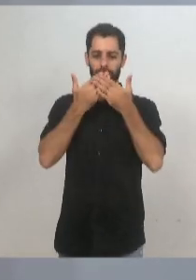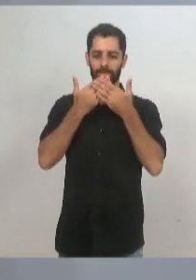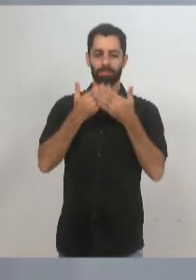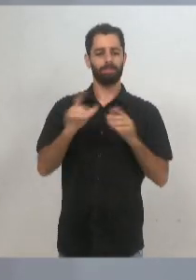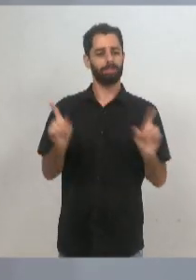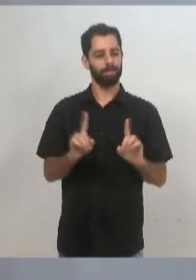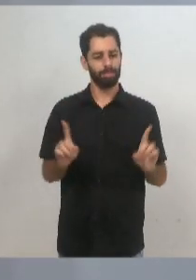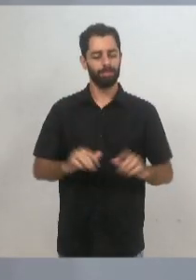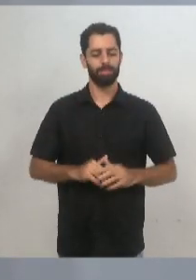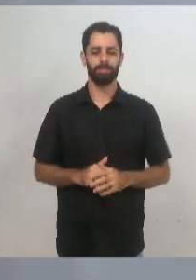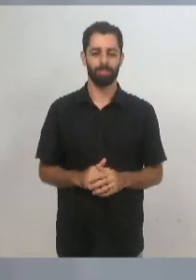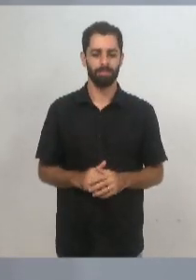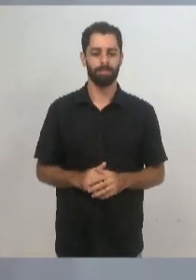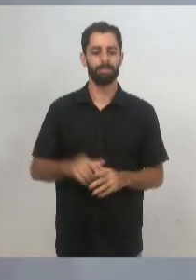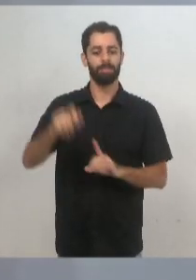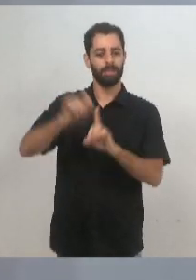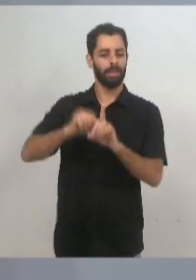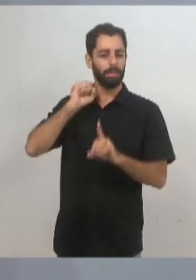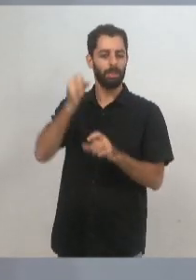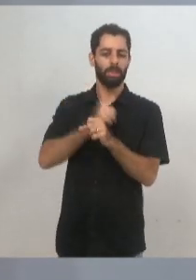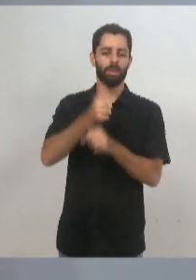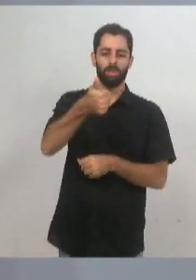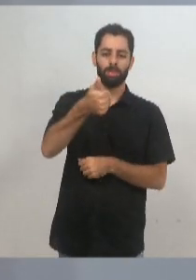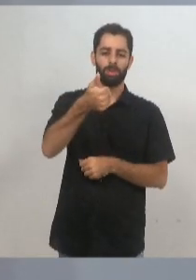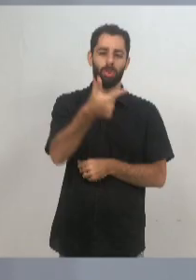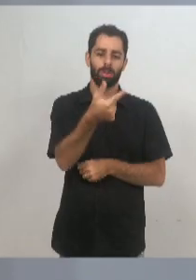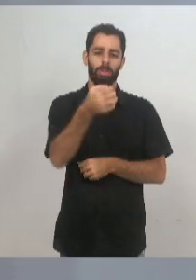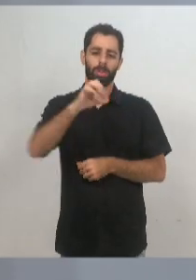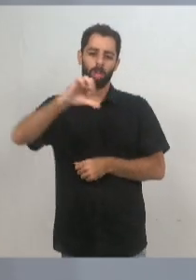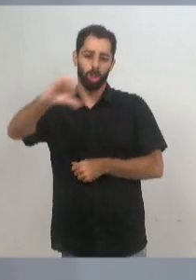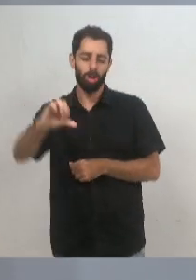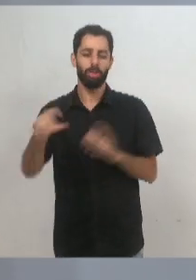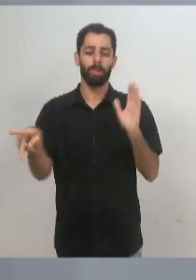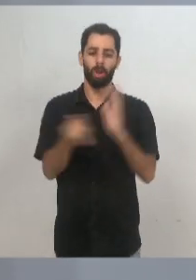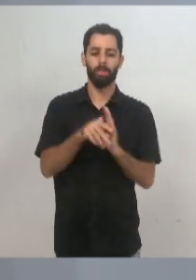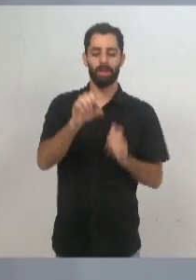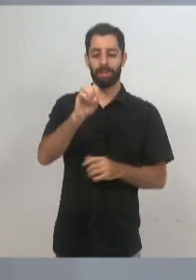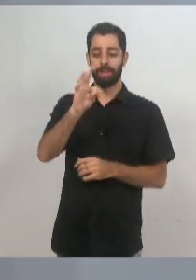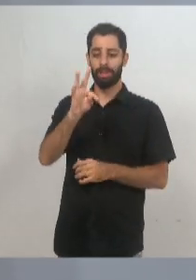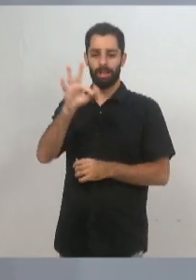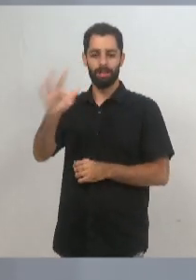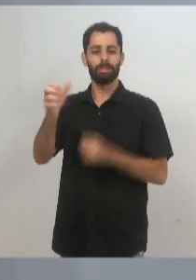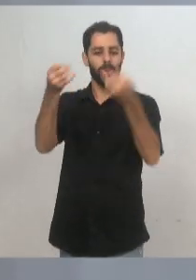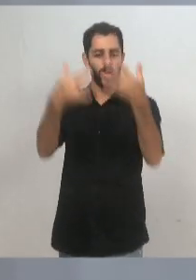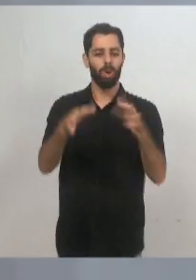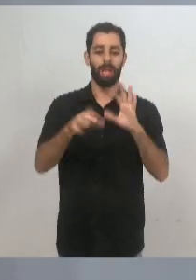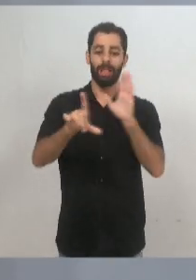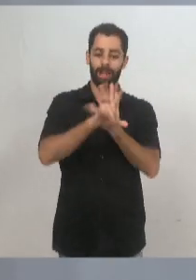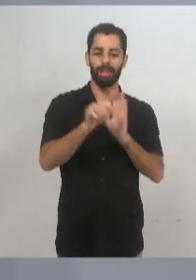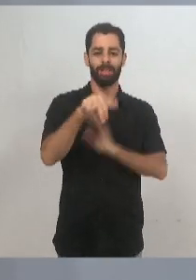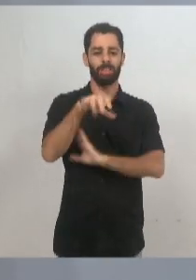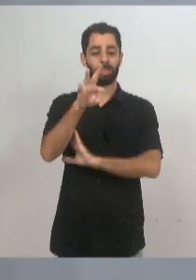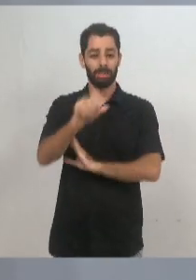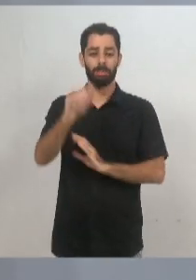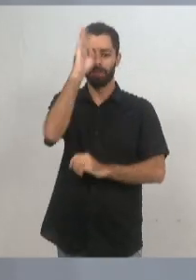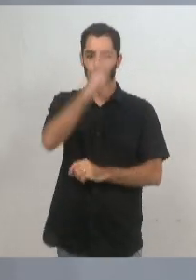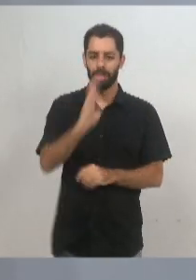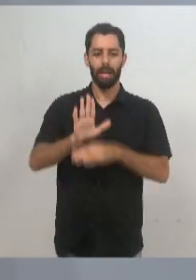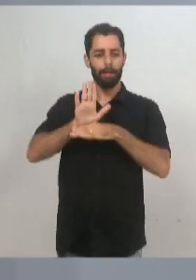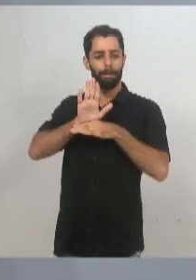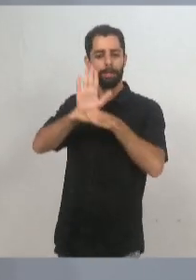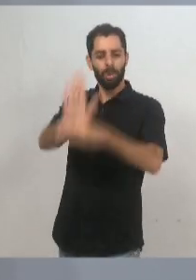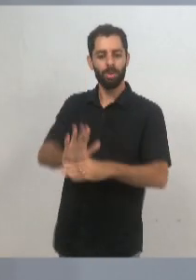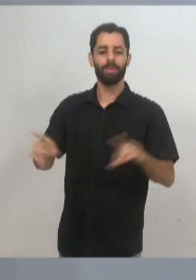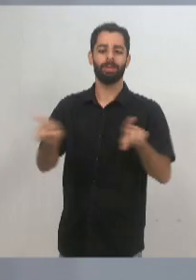isso. Em abril de 2009, o próprio STF afirmou que a lei de anistia brasileira